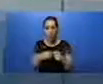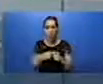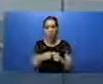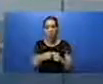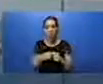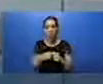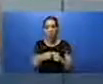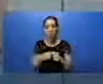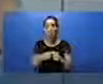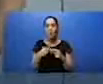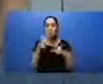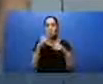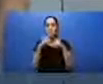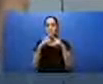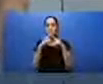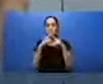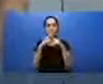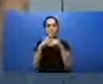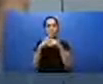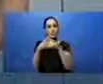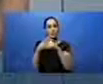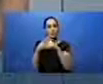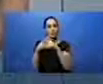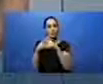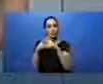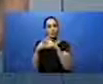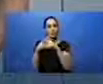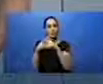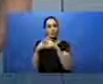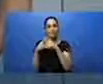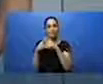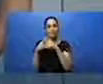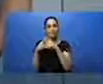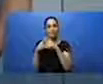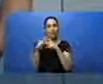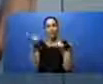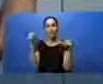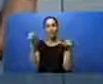multiplica os dois, dá 10.